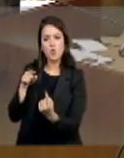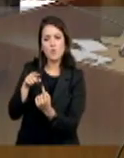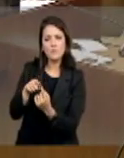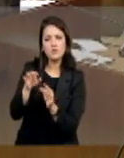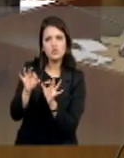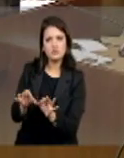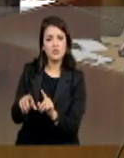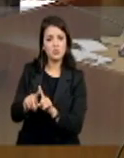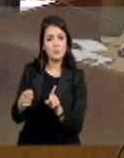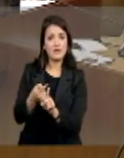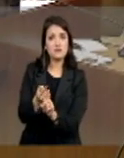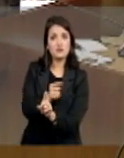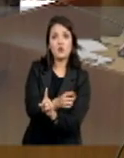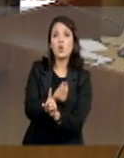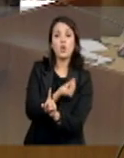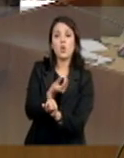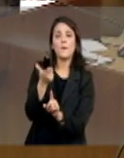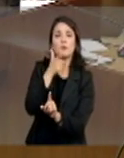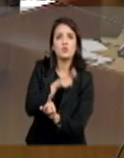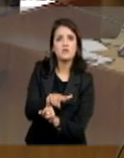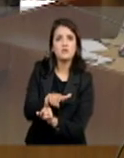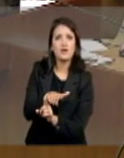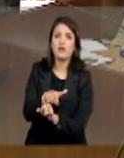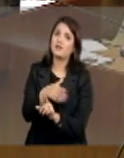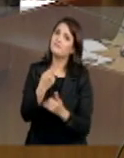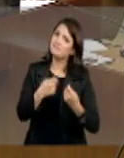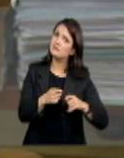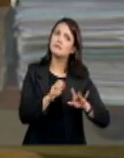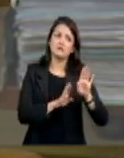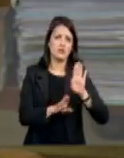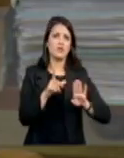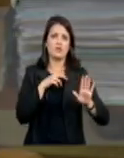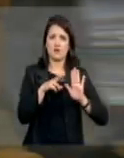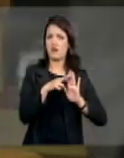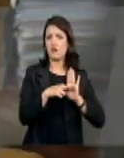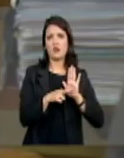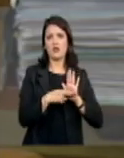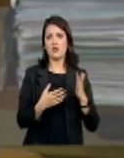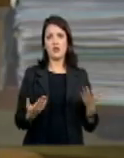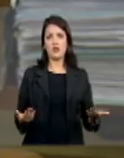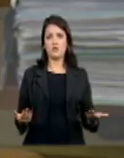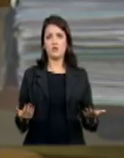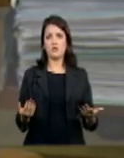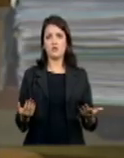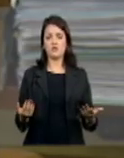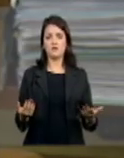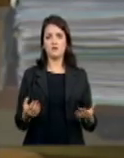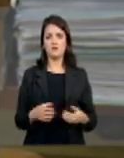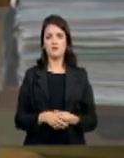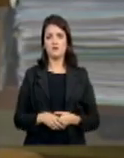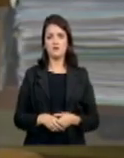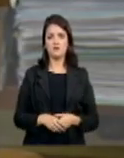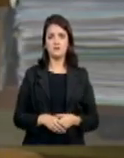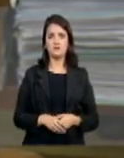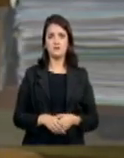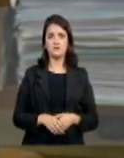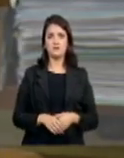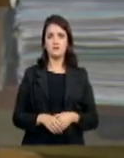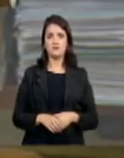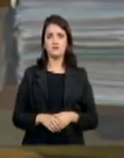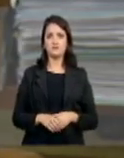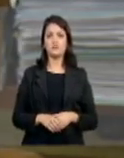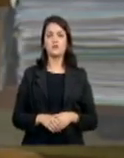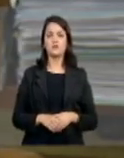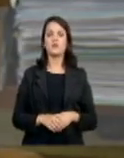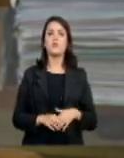desde enfatizar esse aspecto os fins não justificam os meios a função estatal